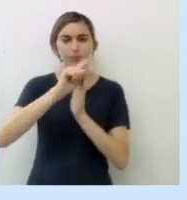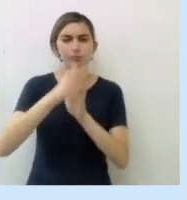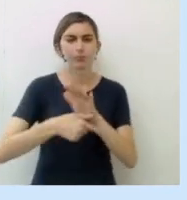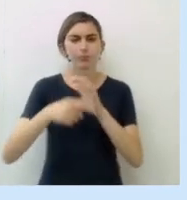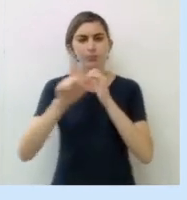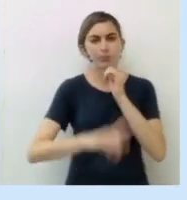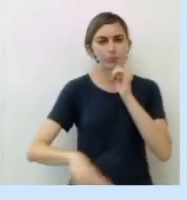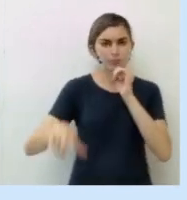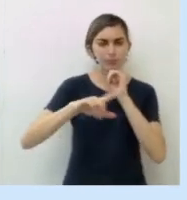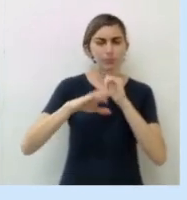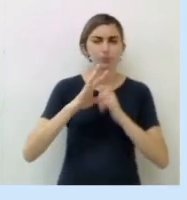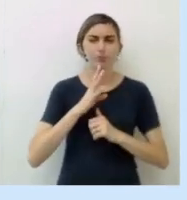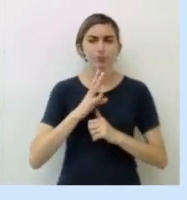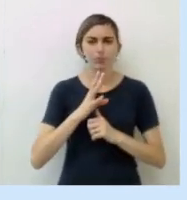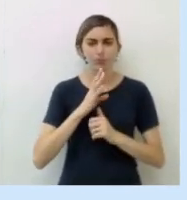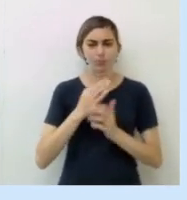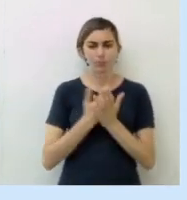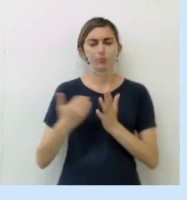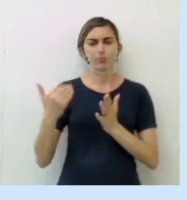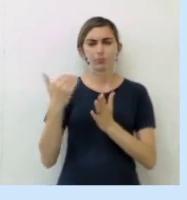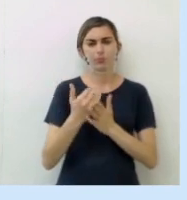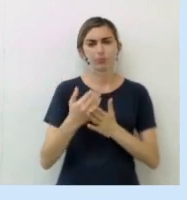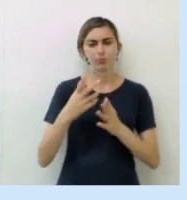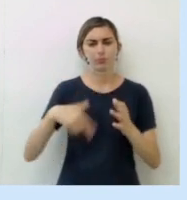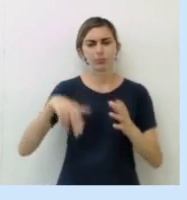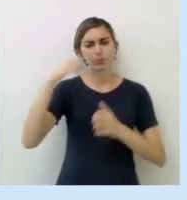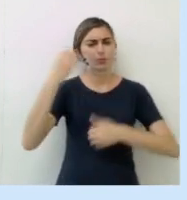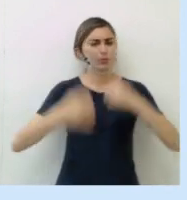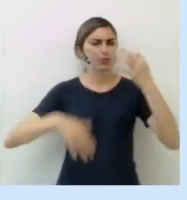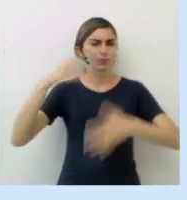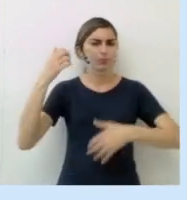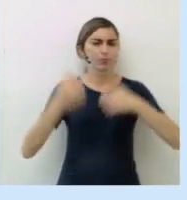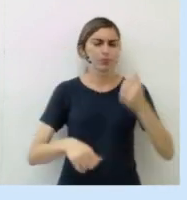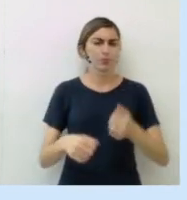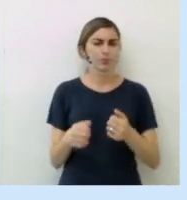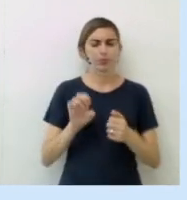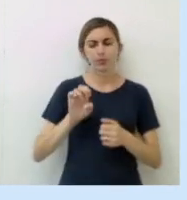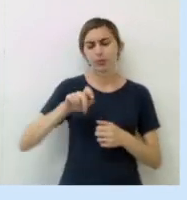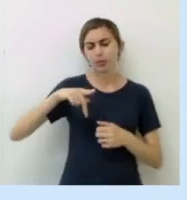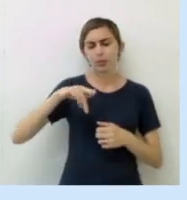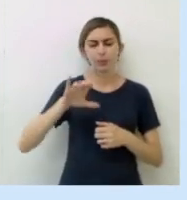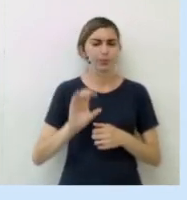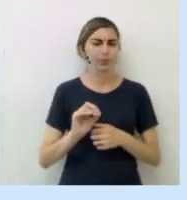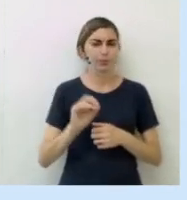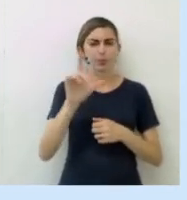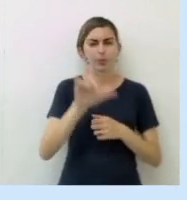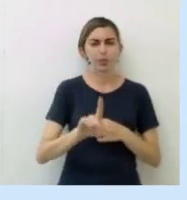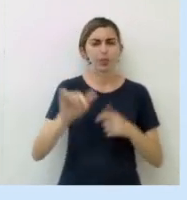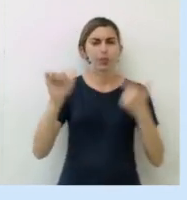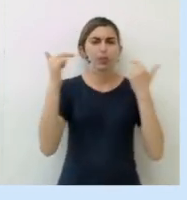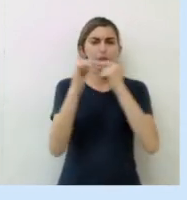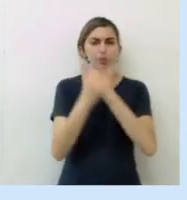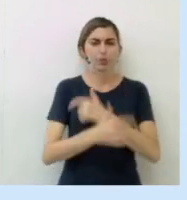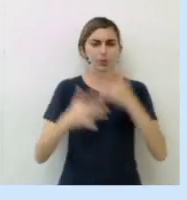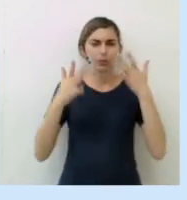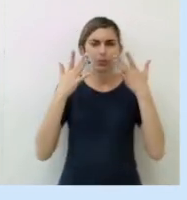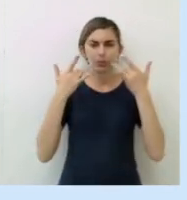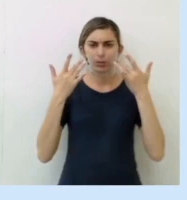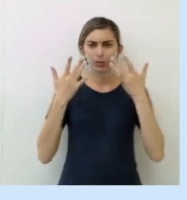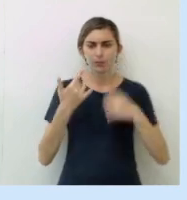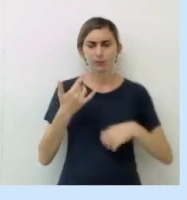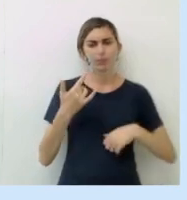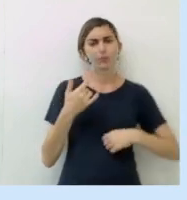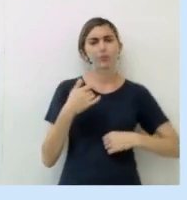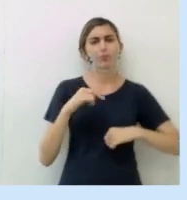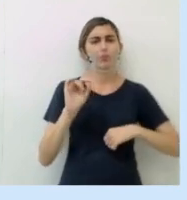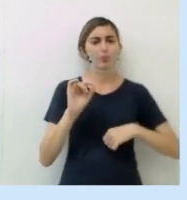literário, vamos conhecer, mais uma vez, o narrativo, épico, lírico e dramático. O que seria